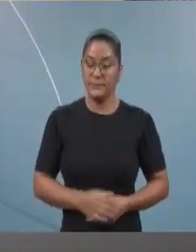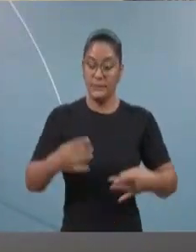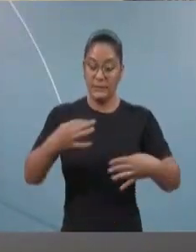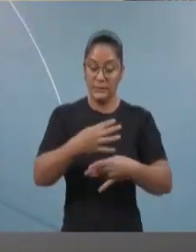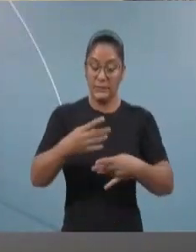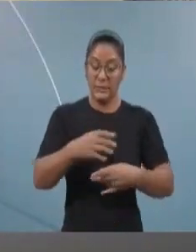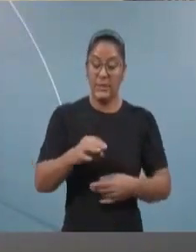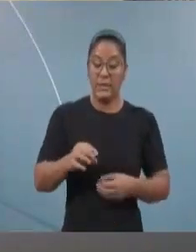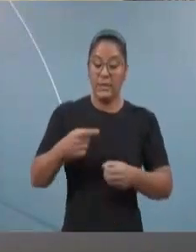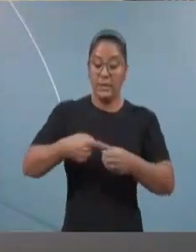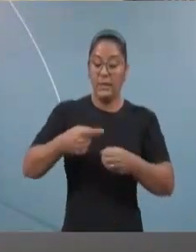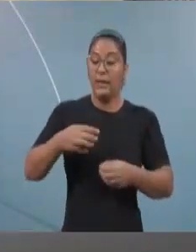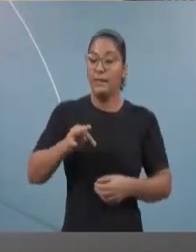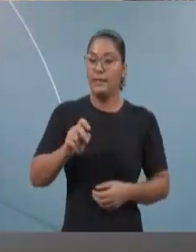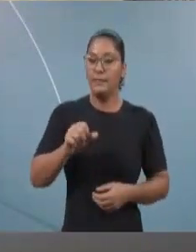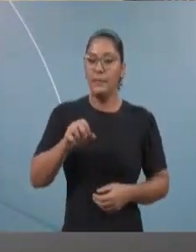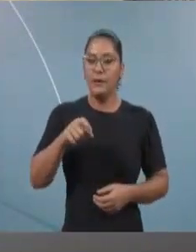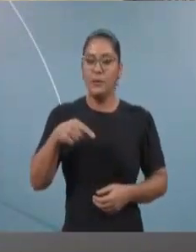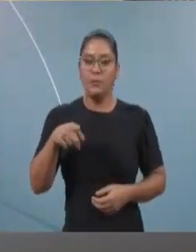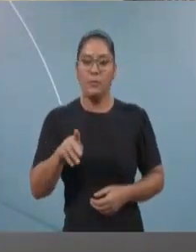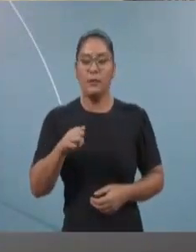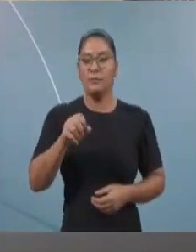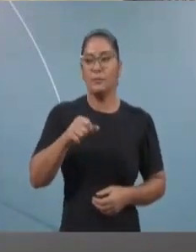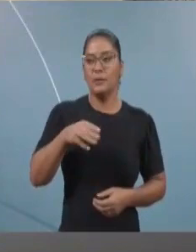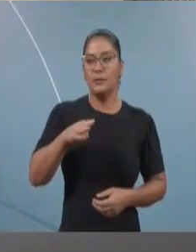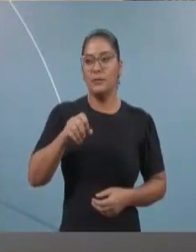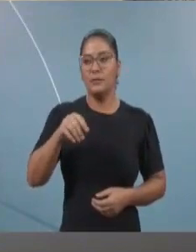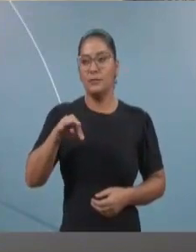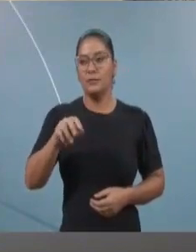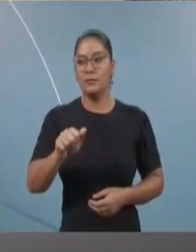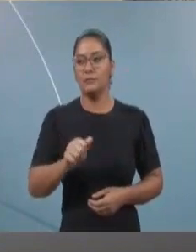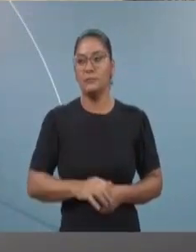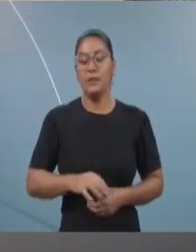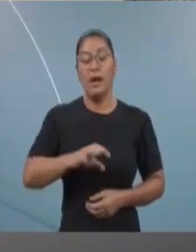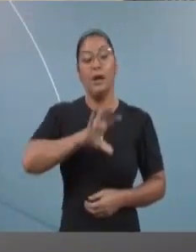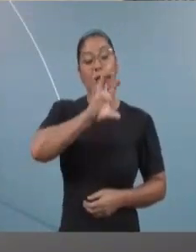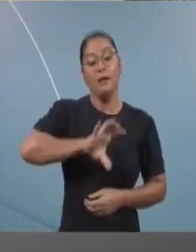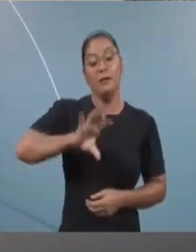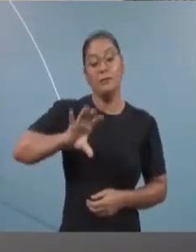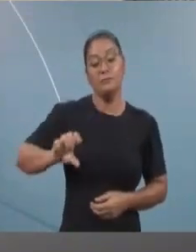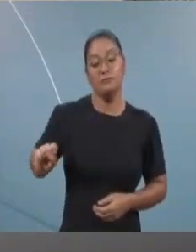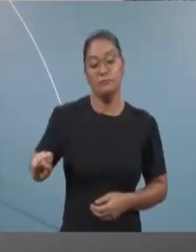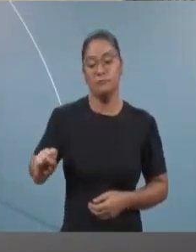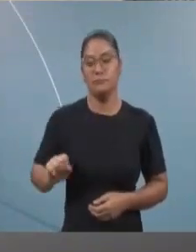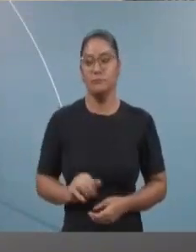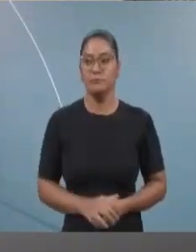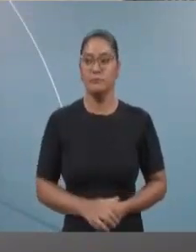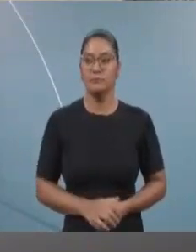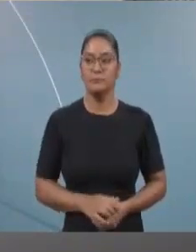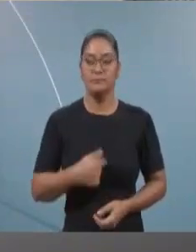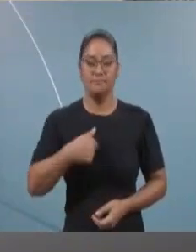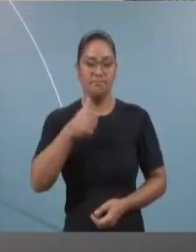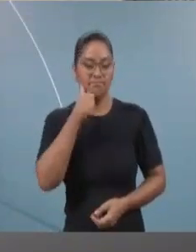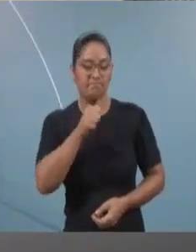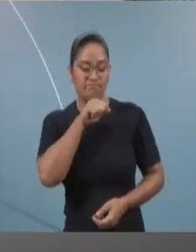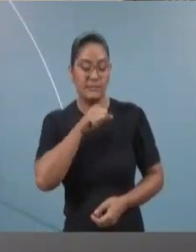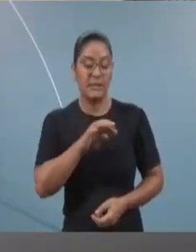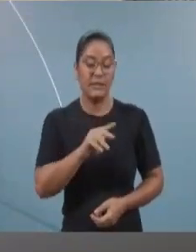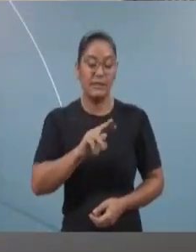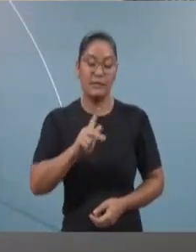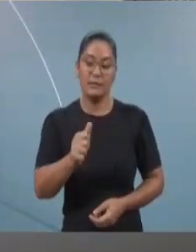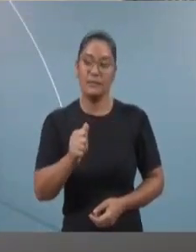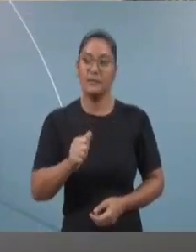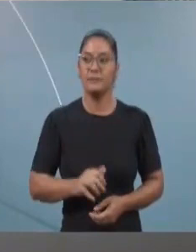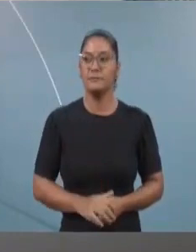Timbaúba dos Batistas que fica na nossa região de siridó minha mãe Terezinha Lula de